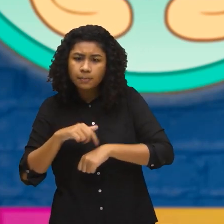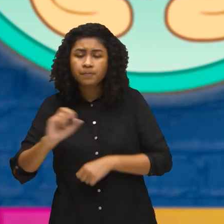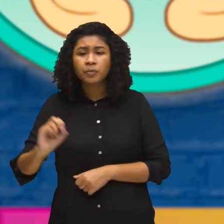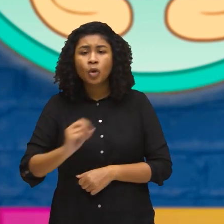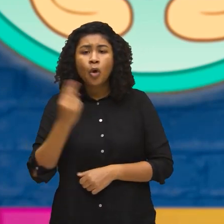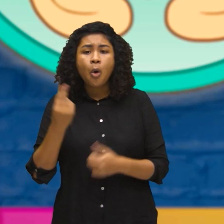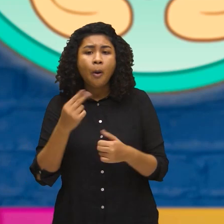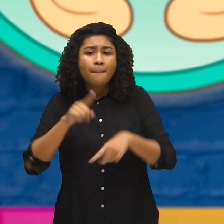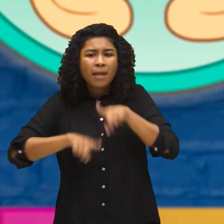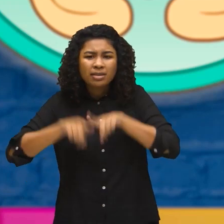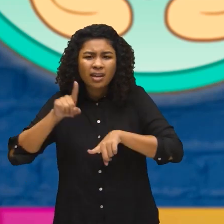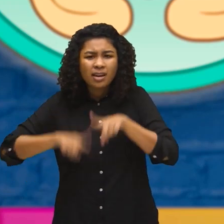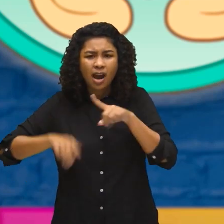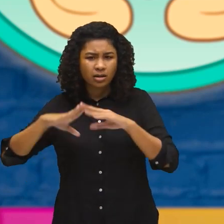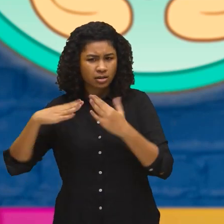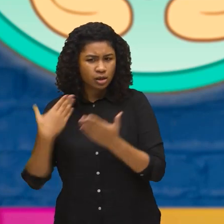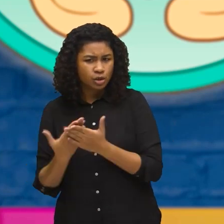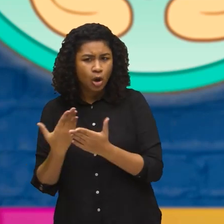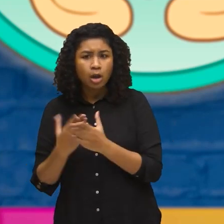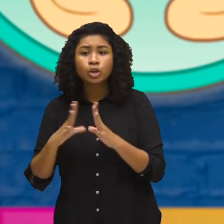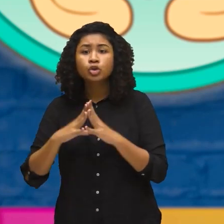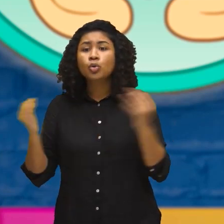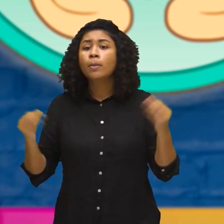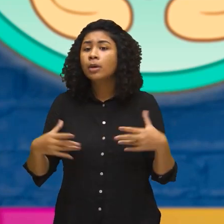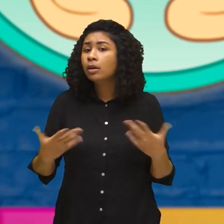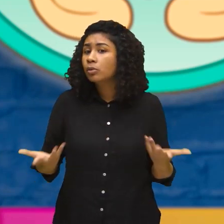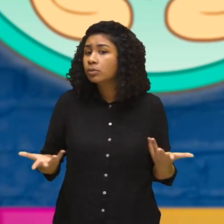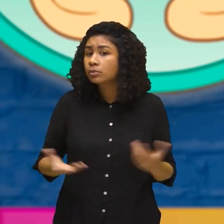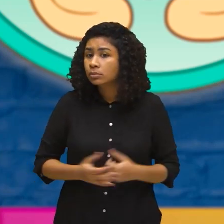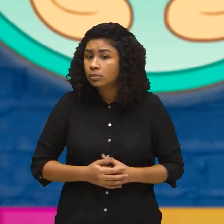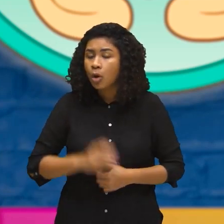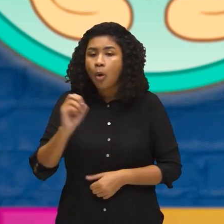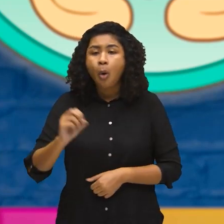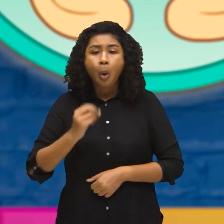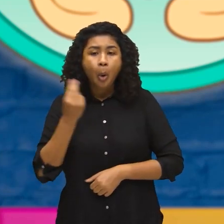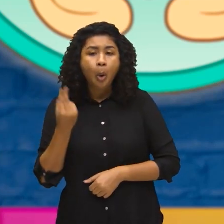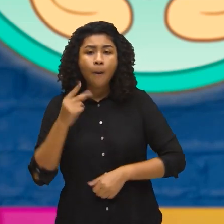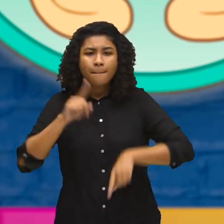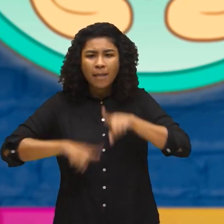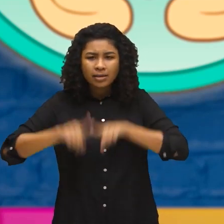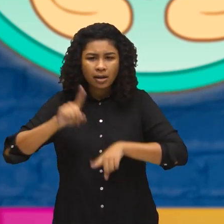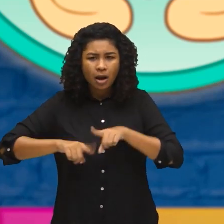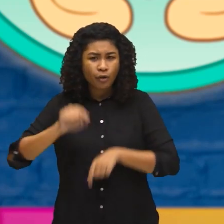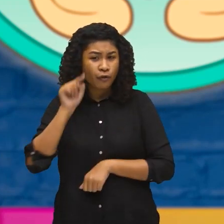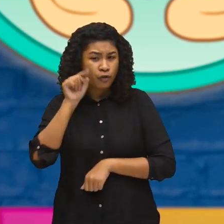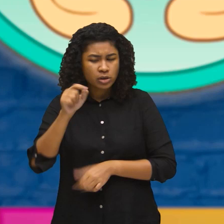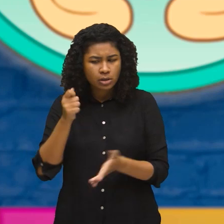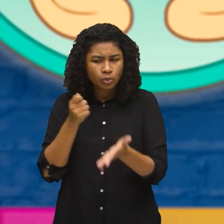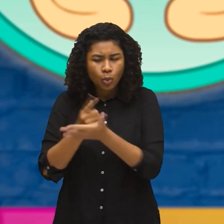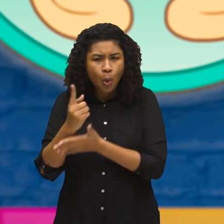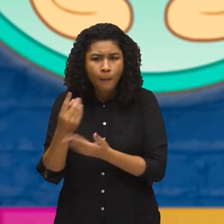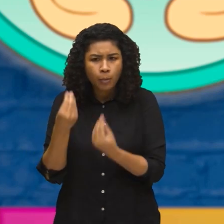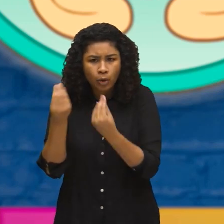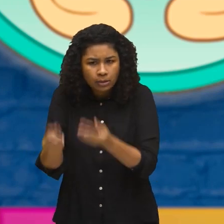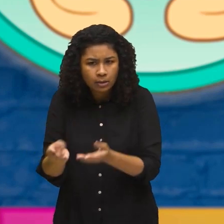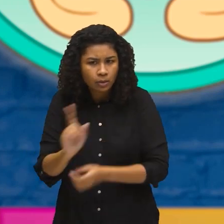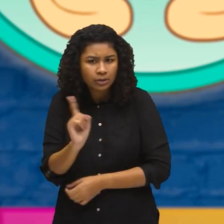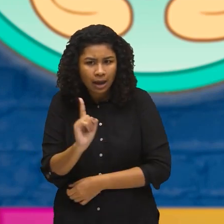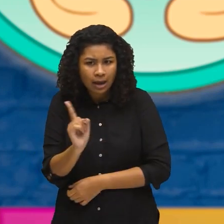algum material que você não comprou para o seu filho e está lá, né, na bolsa dele. Então, fique atento, tá